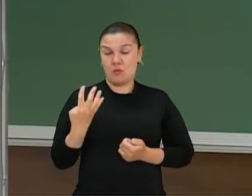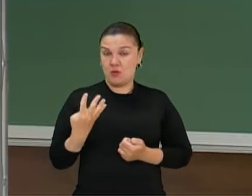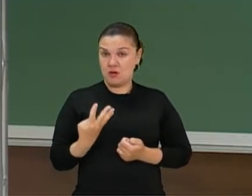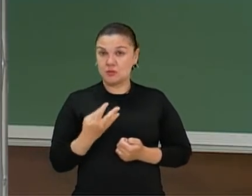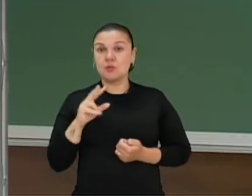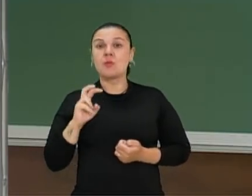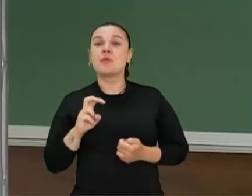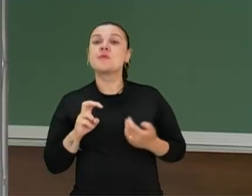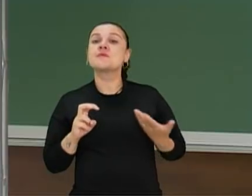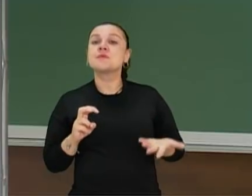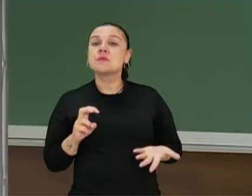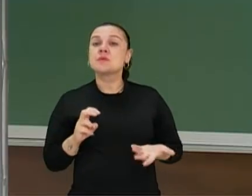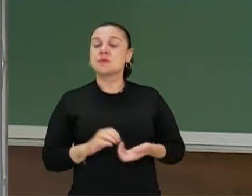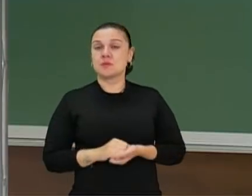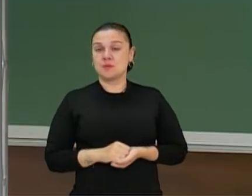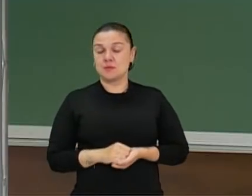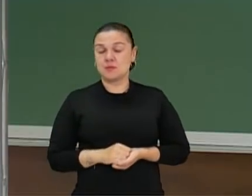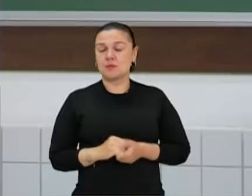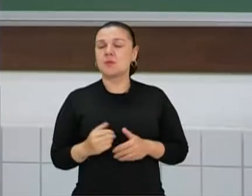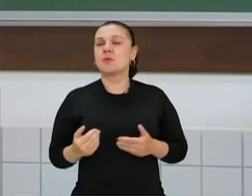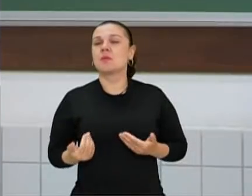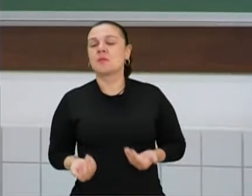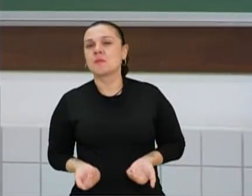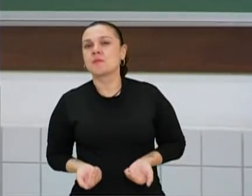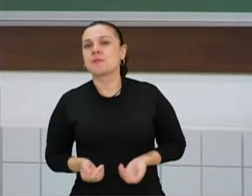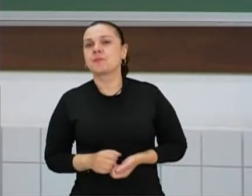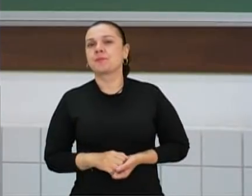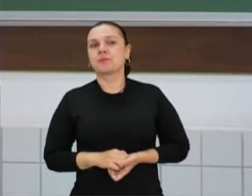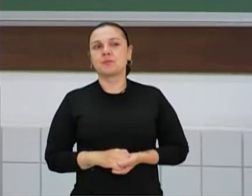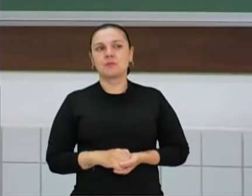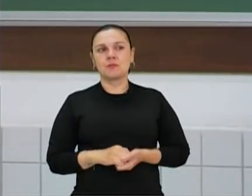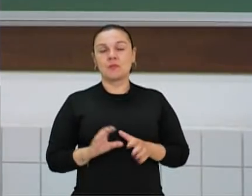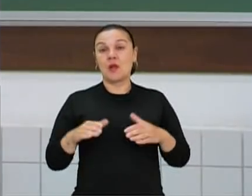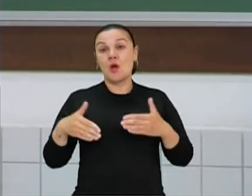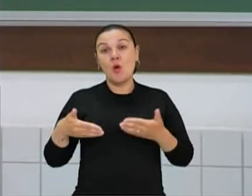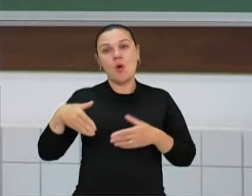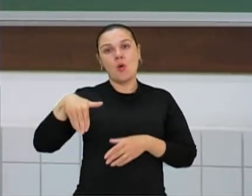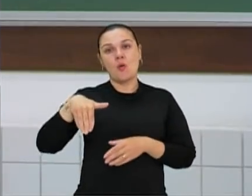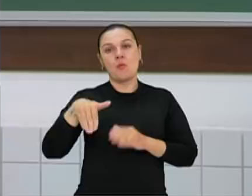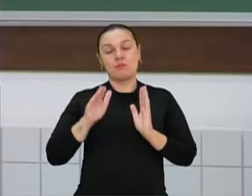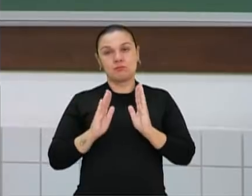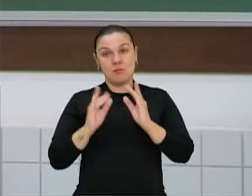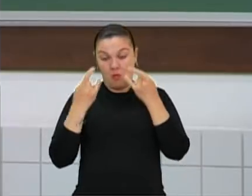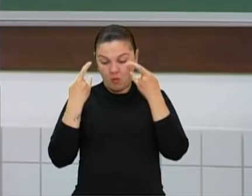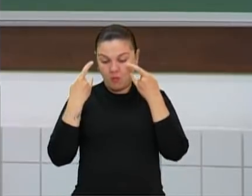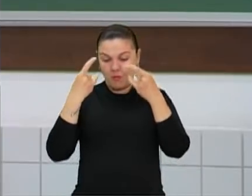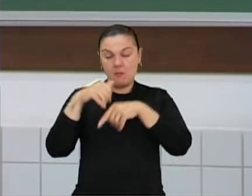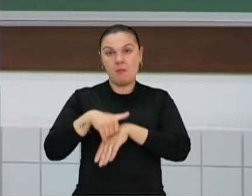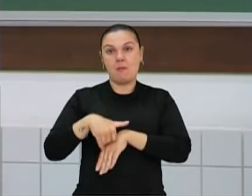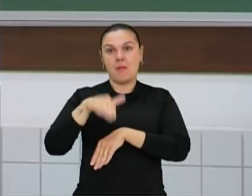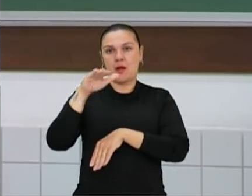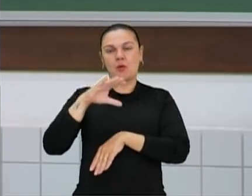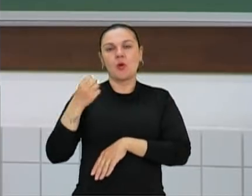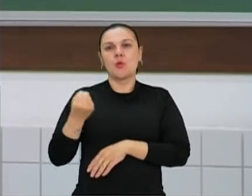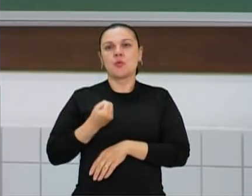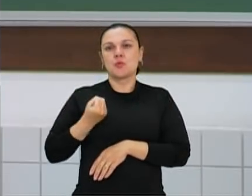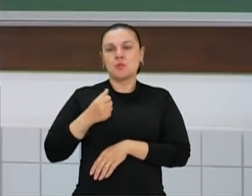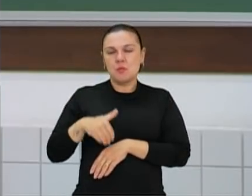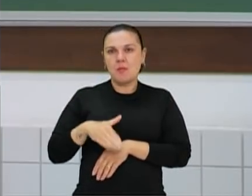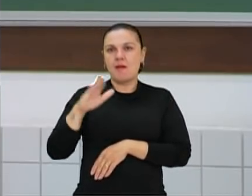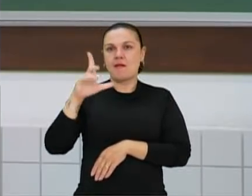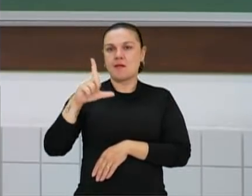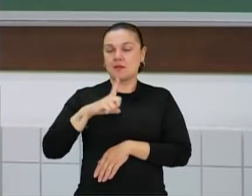3, 4 ou 5? E daí? Qual é a moda, né? Qual é o número de